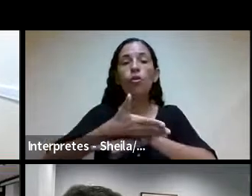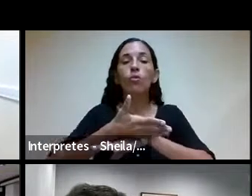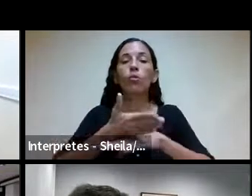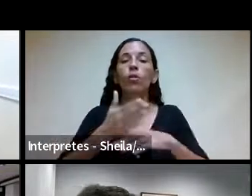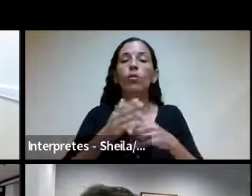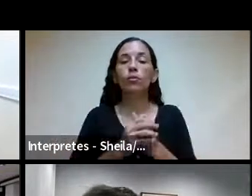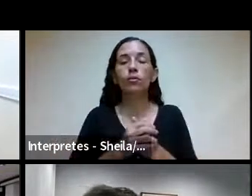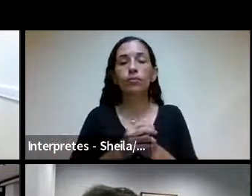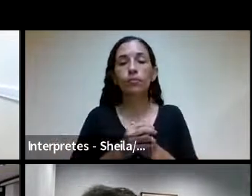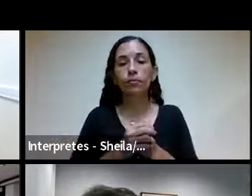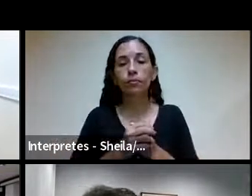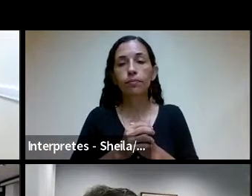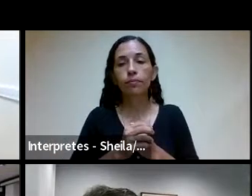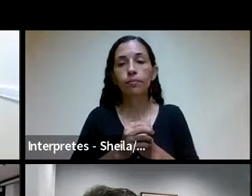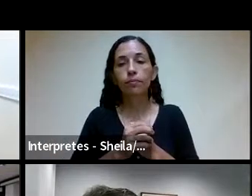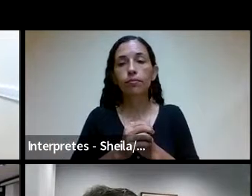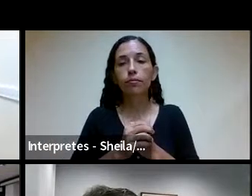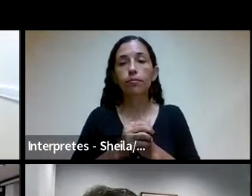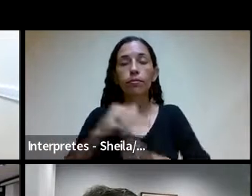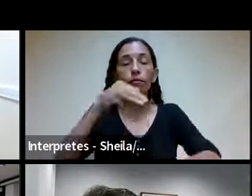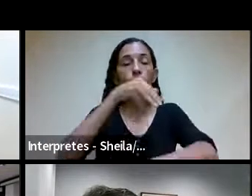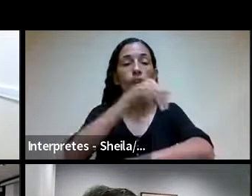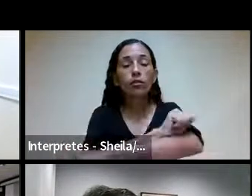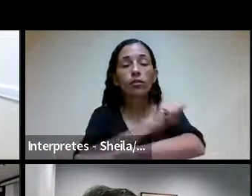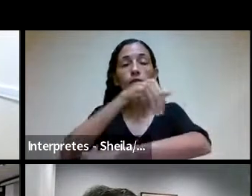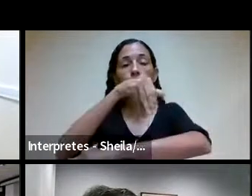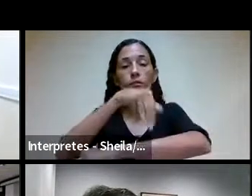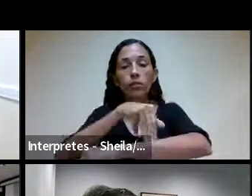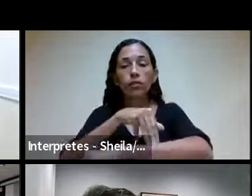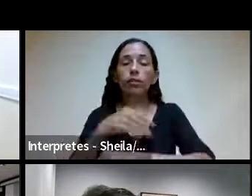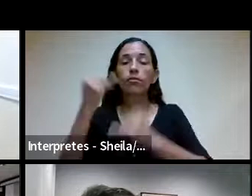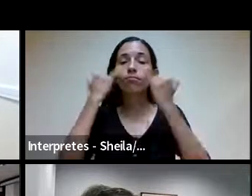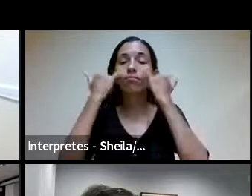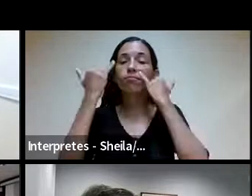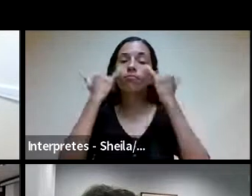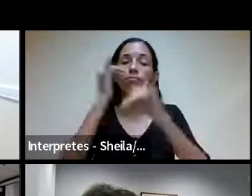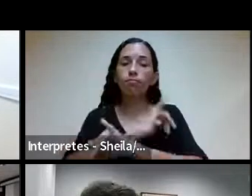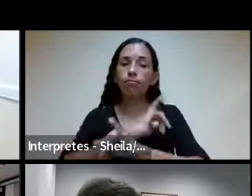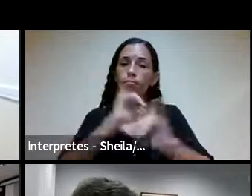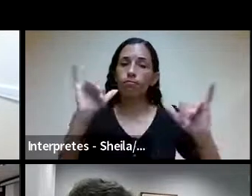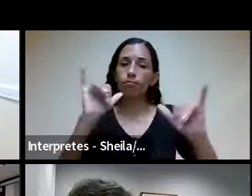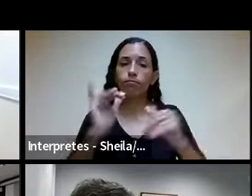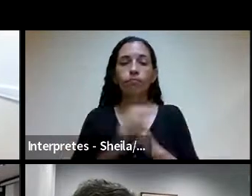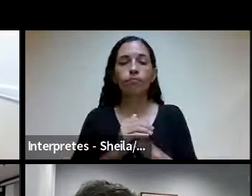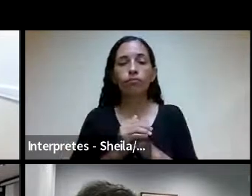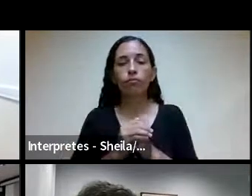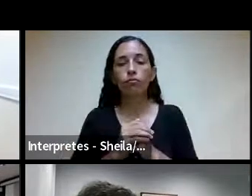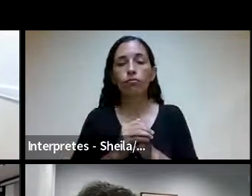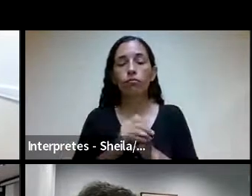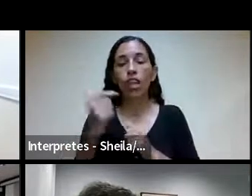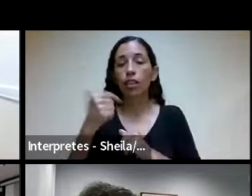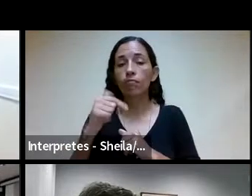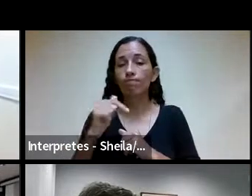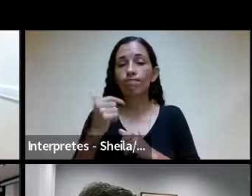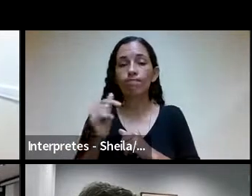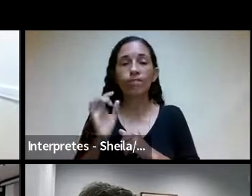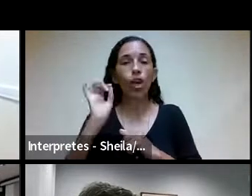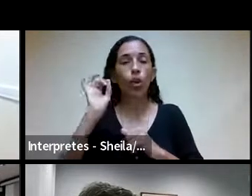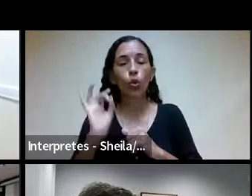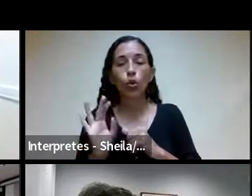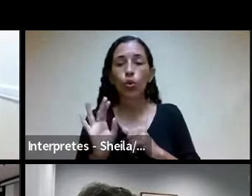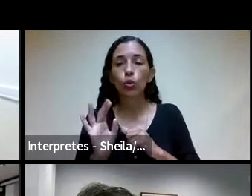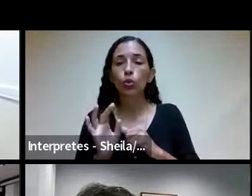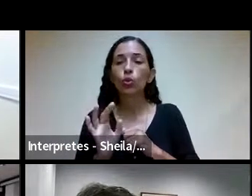não tenho qualquer comunicação ou proposição para esta tarde, senhor presidente, apenas engrossar o coro